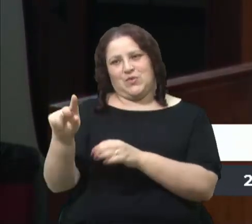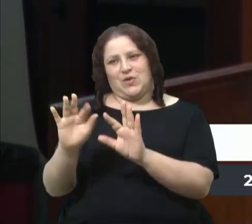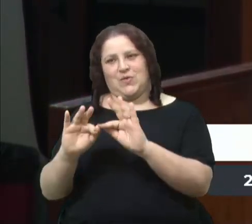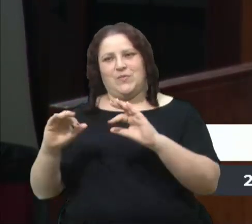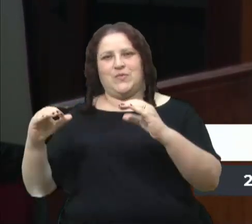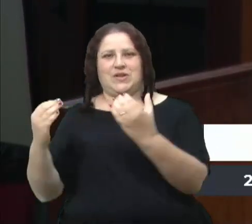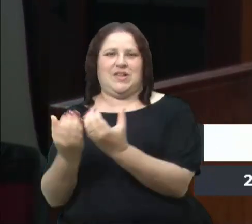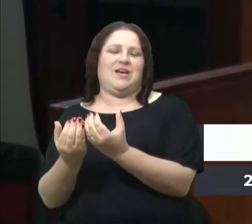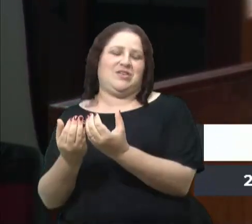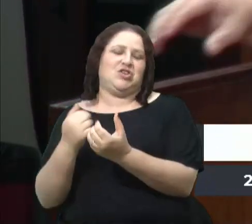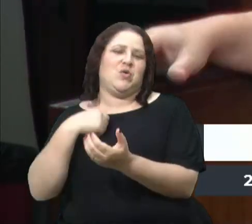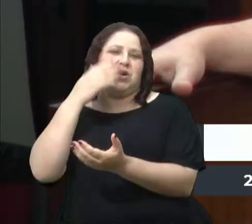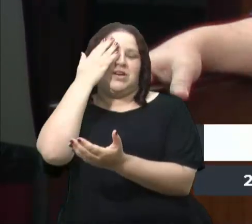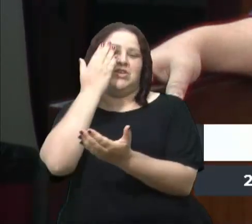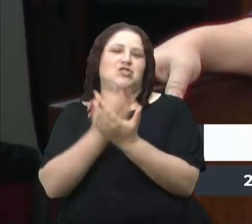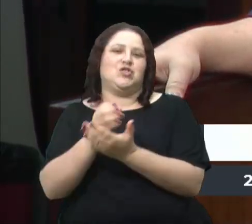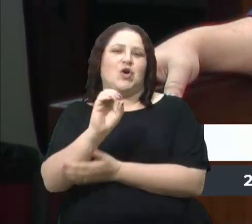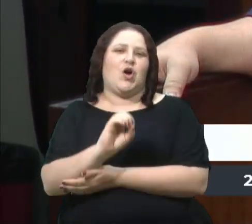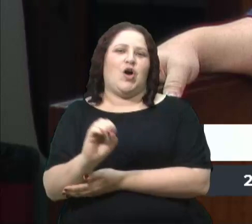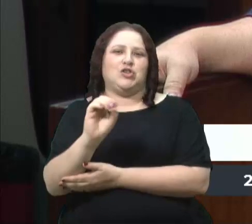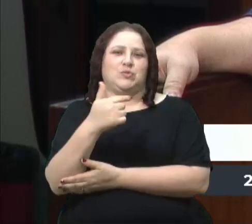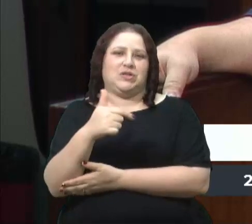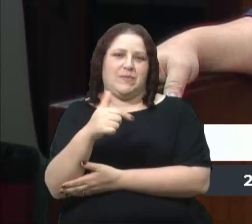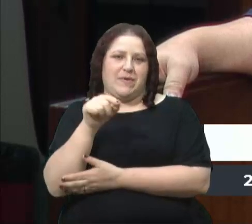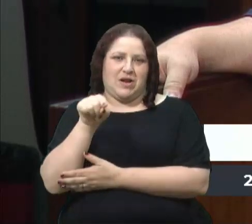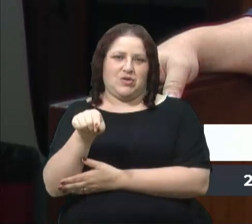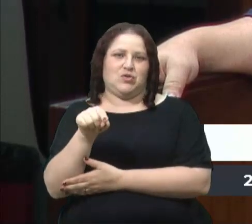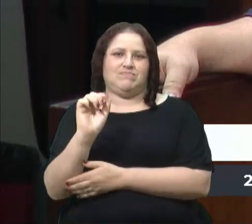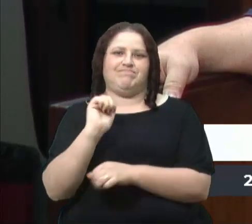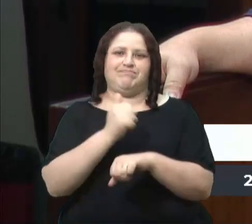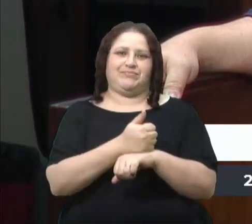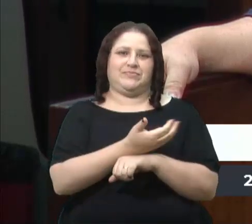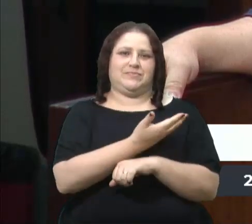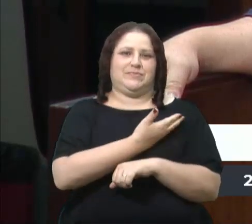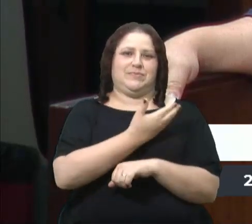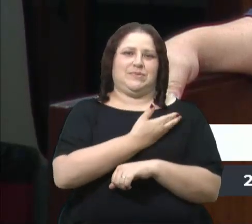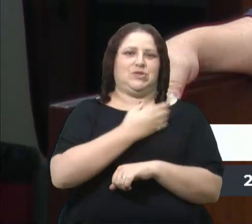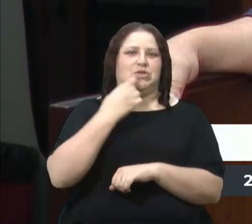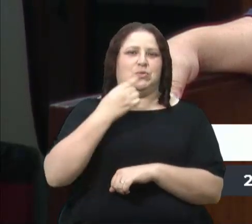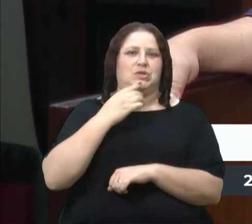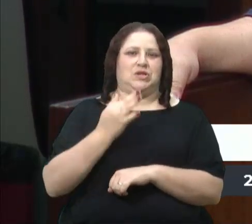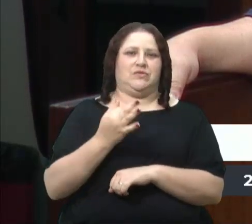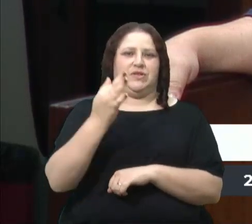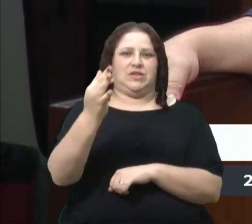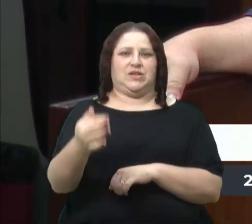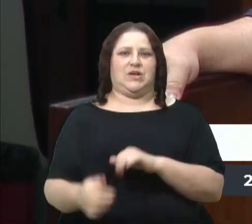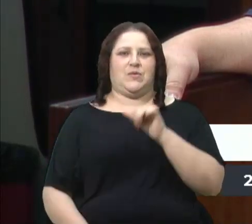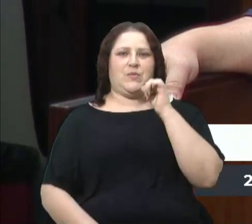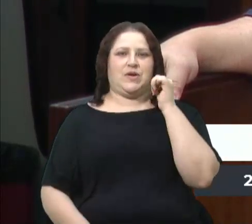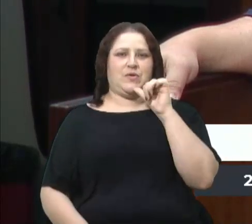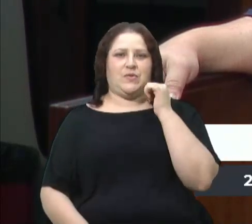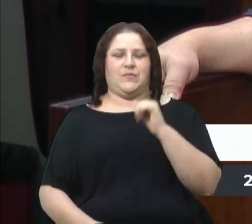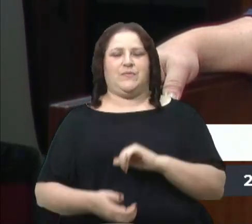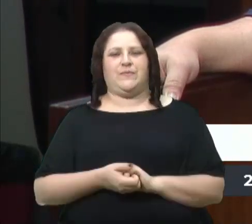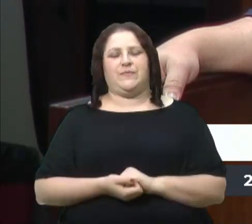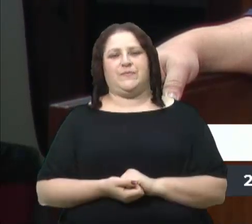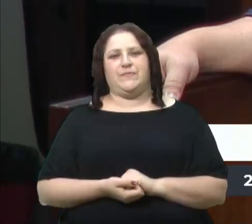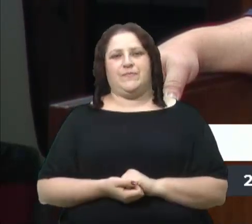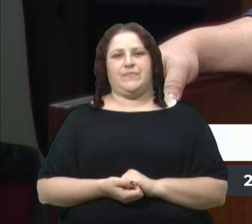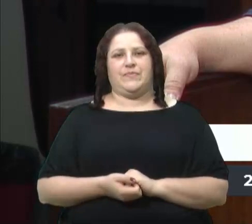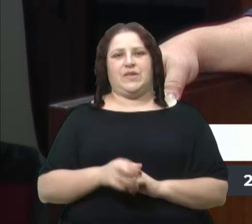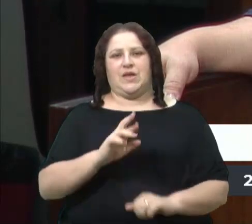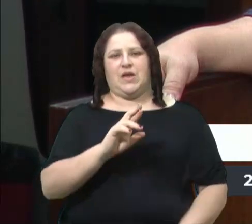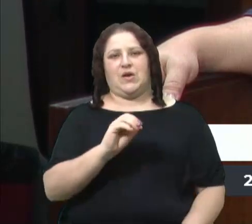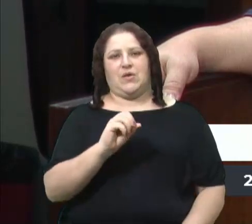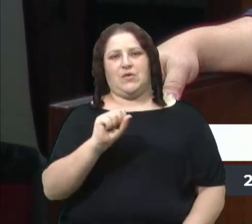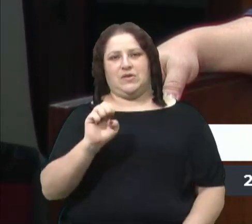certeza que fará um bom e um ótimo trabalho substituindo o nosso amigo e deputado federal Maurício Marcon. A Rose Frigieri